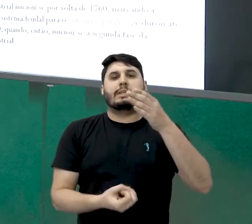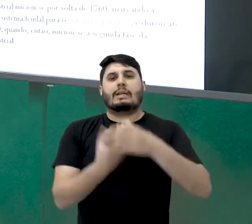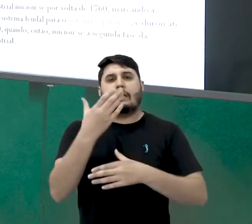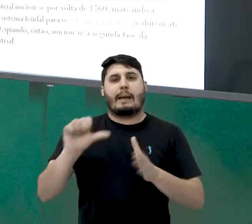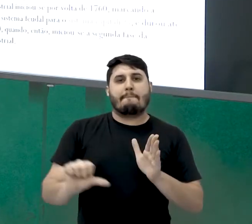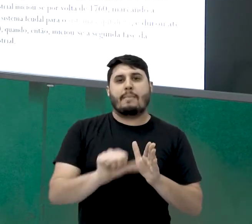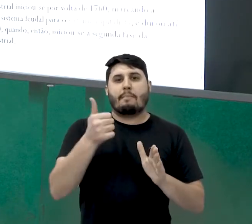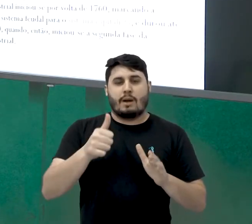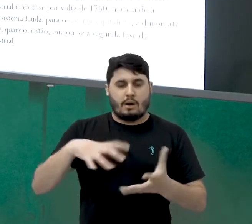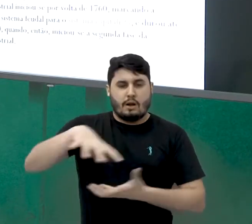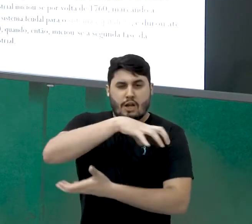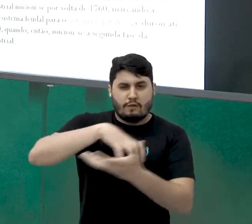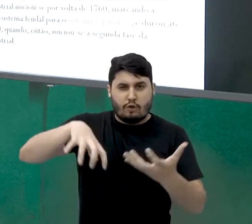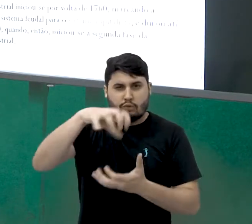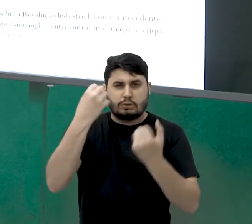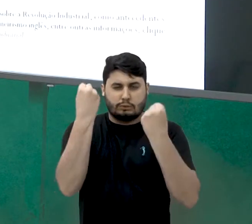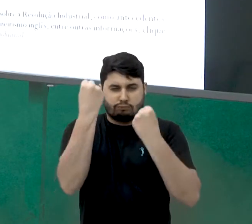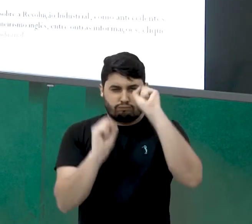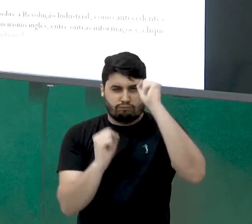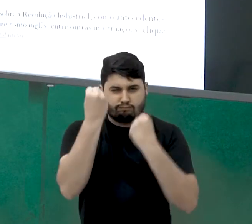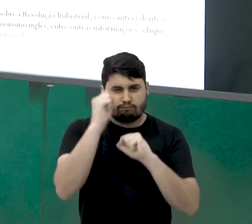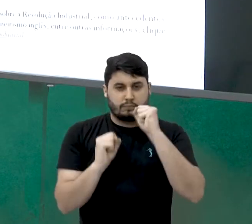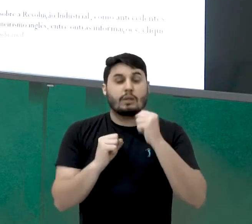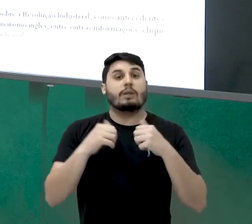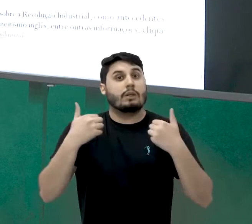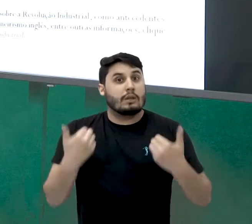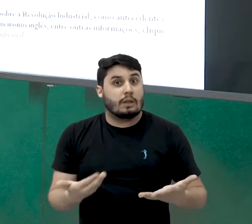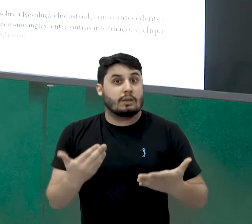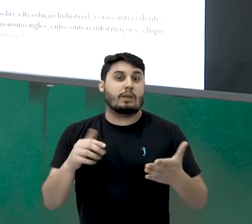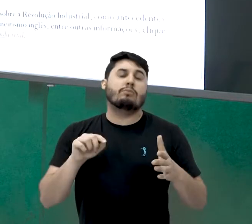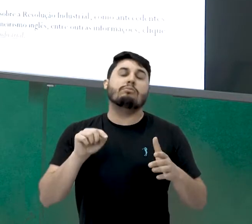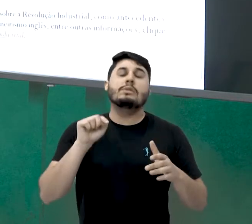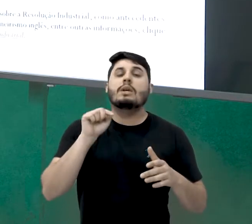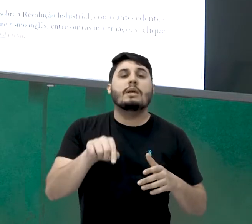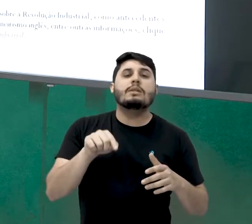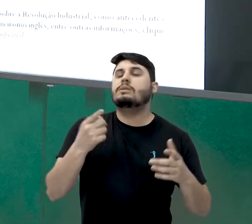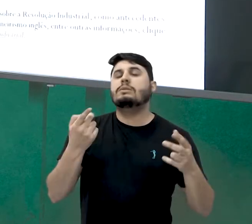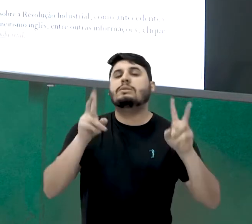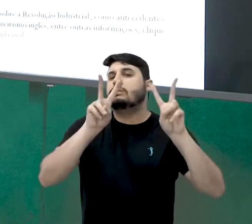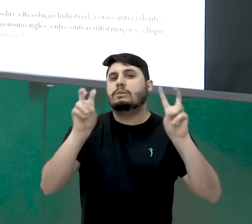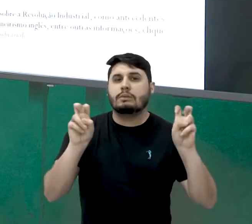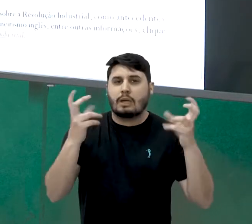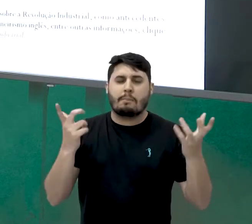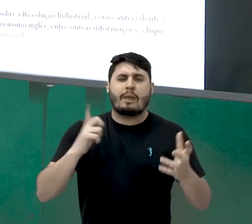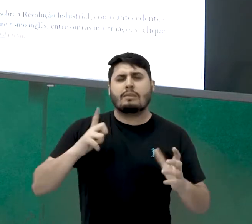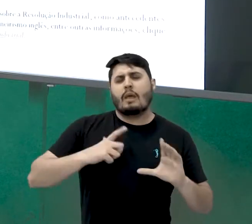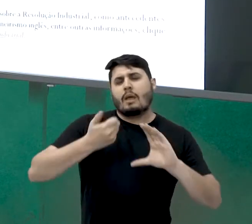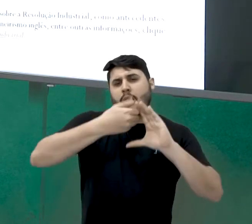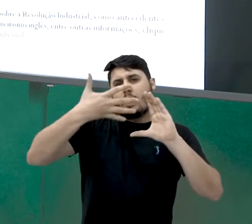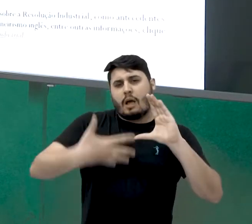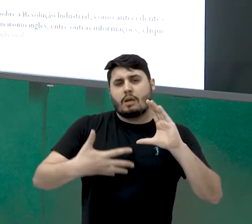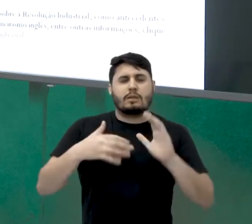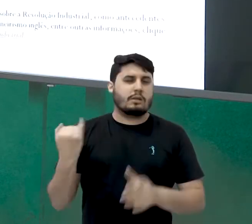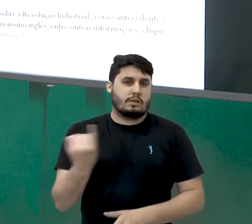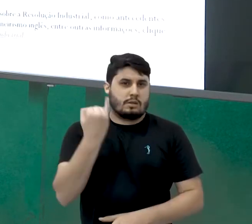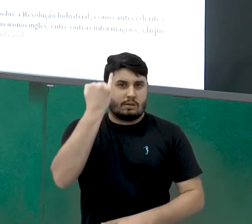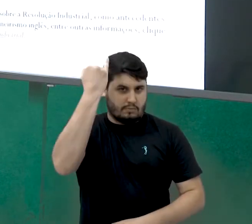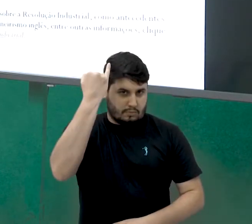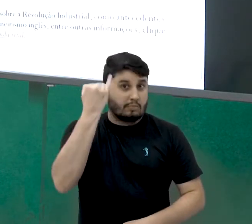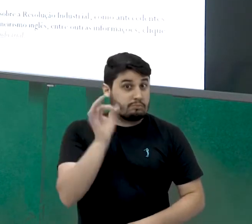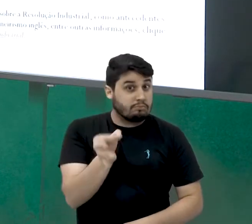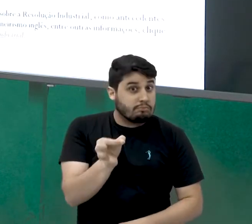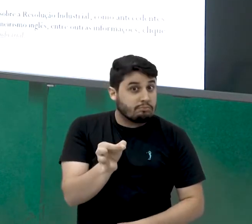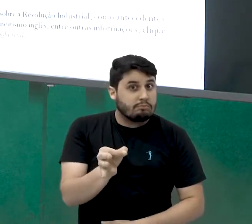vocês. Essa primeira revolução industrial, ela teve algumas características importantes, tá